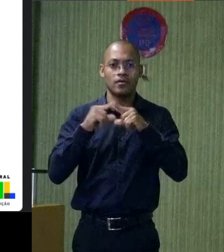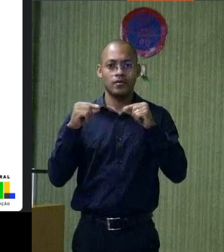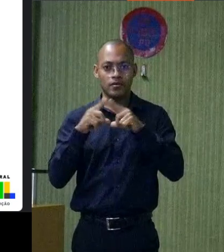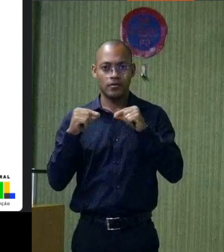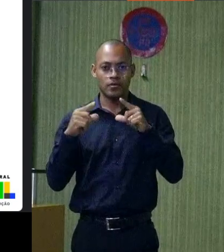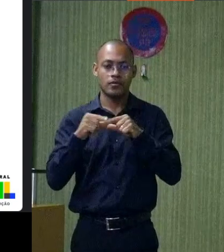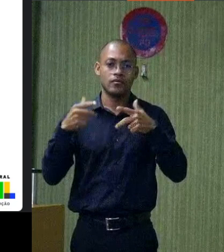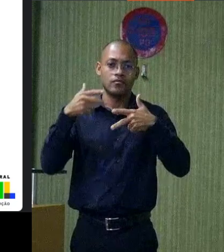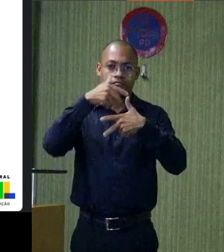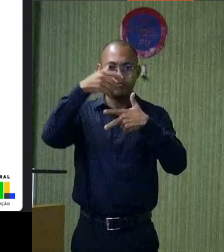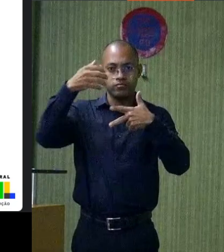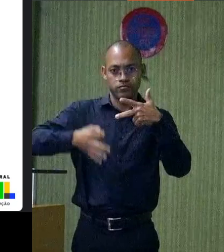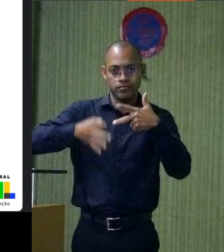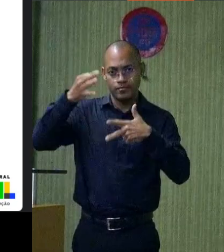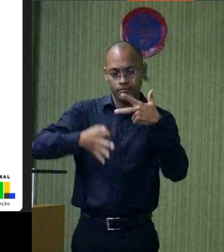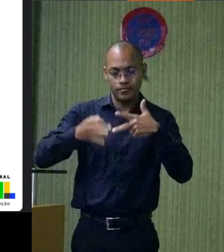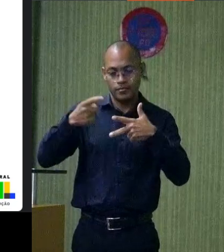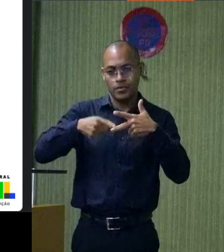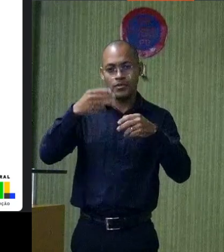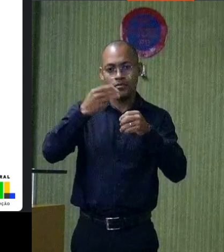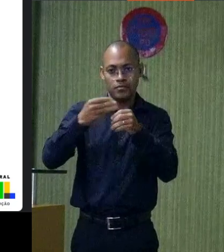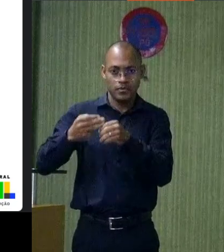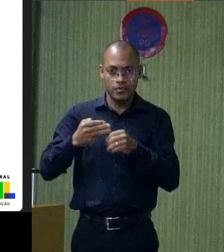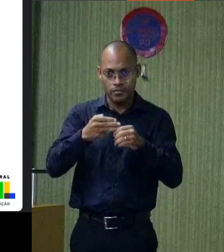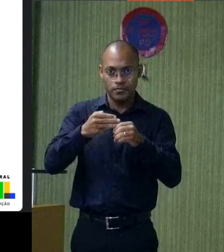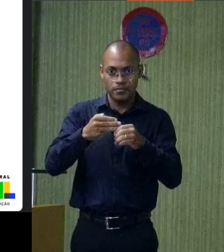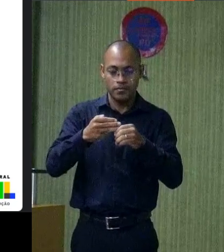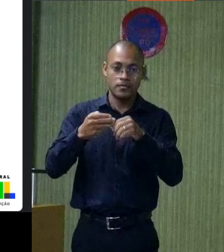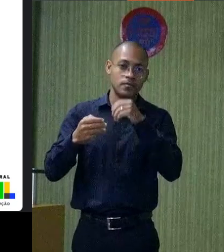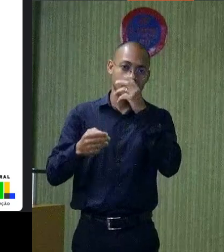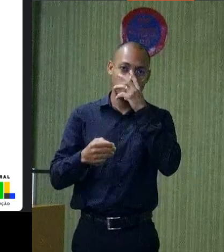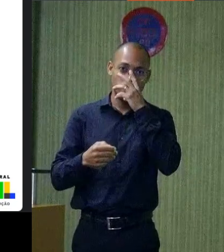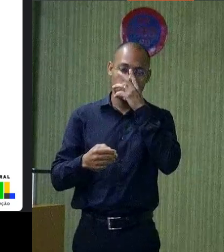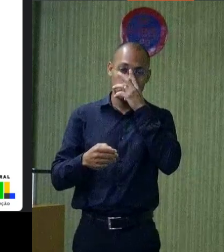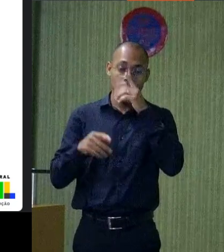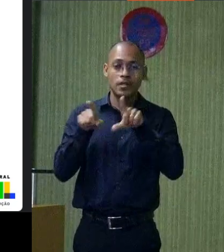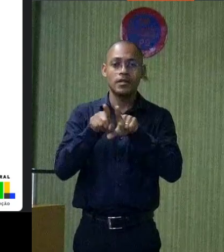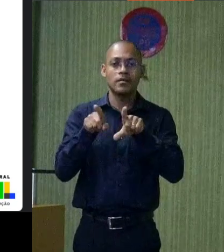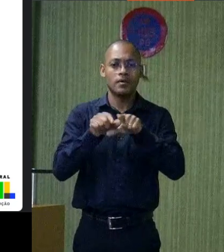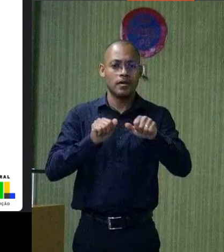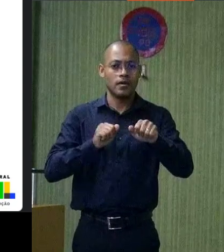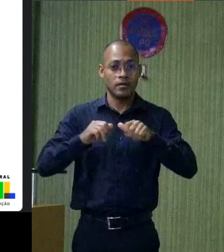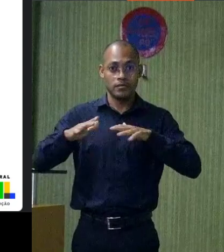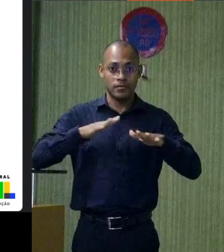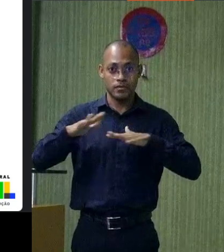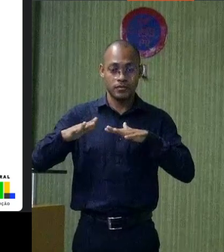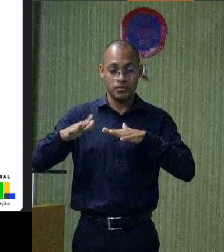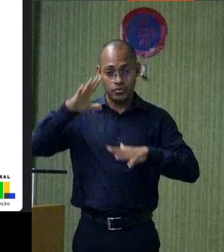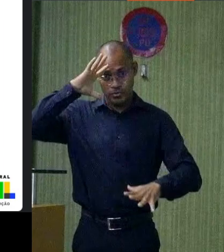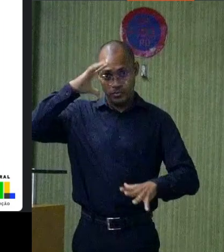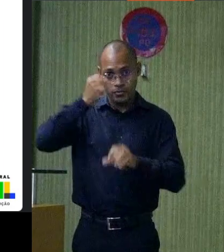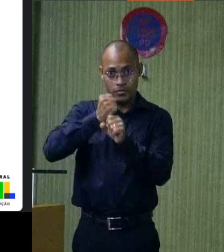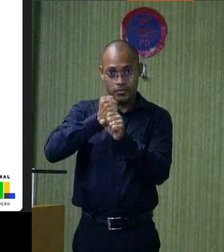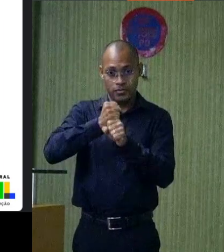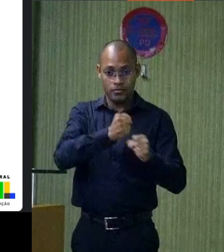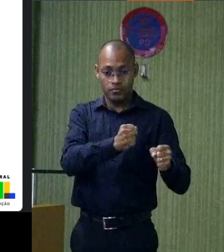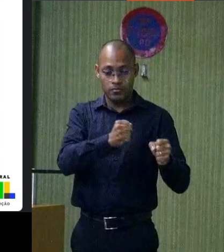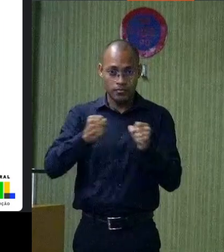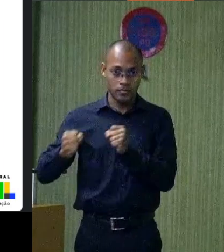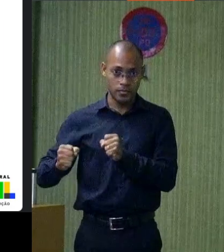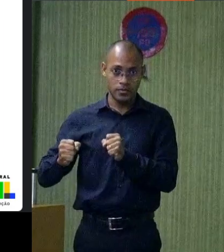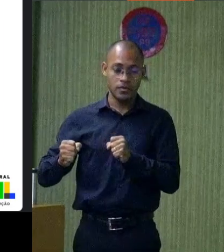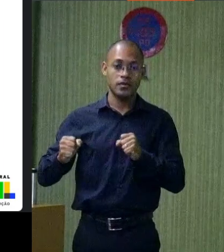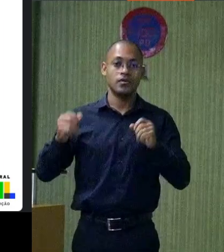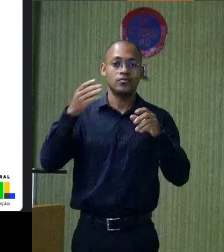os municípios e a semelhança por anologia Atos dos chefes de poderes de executivos dos Estados